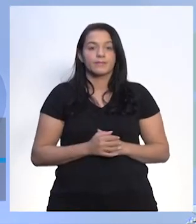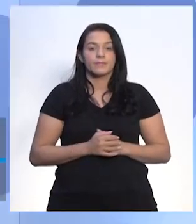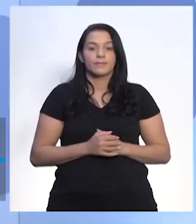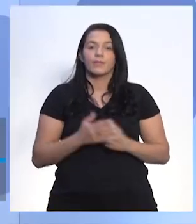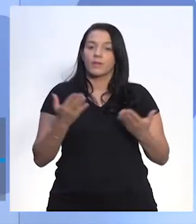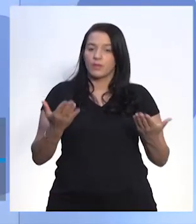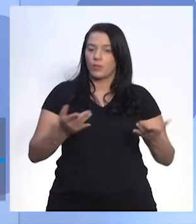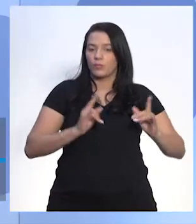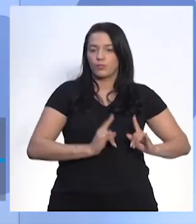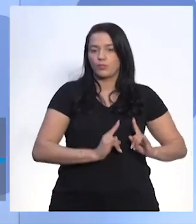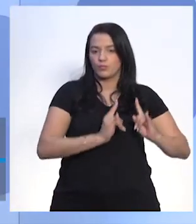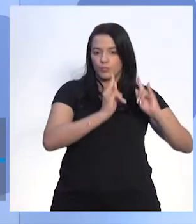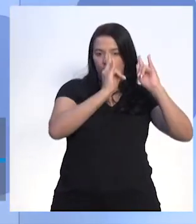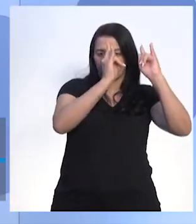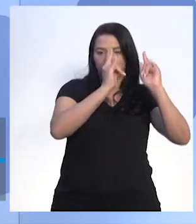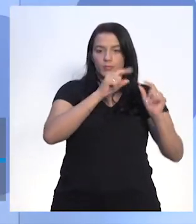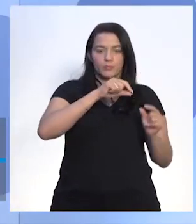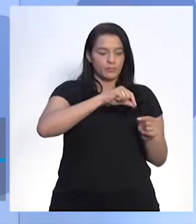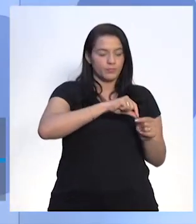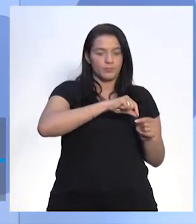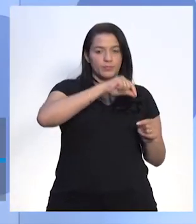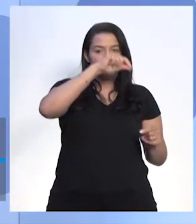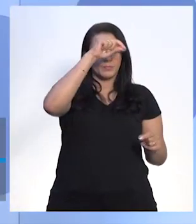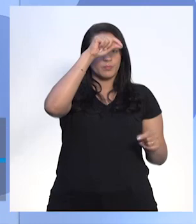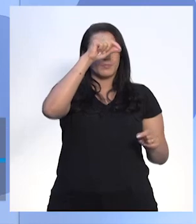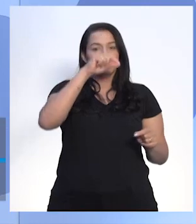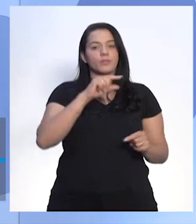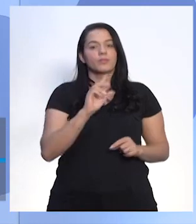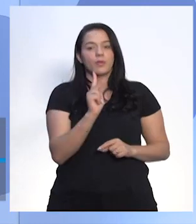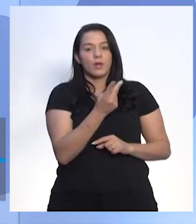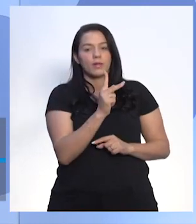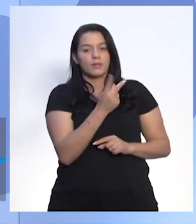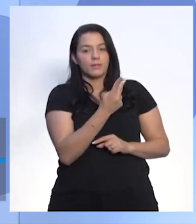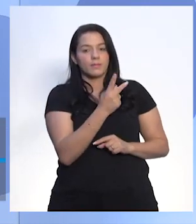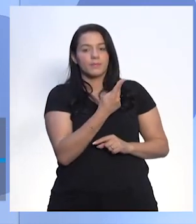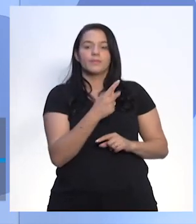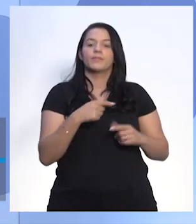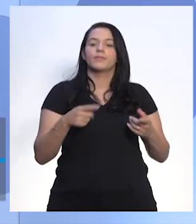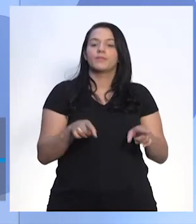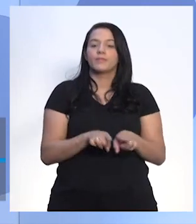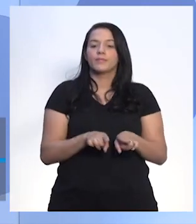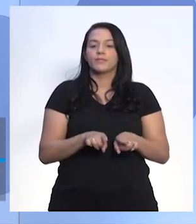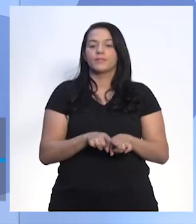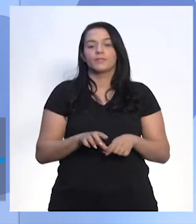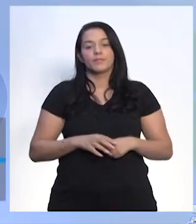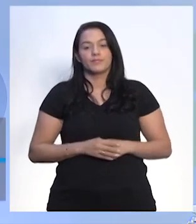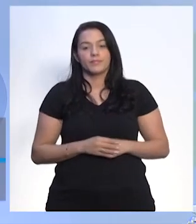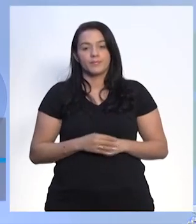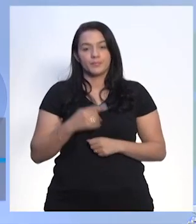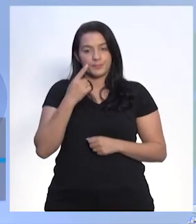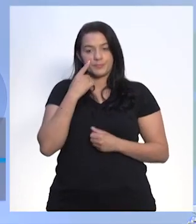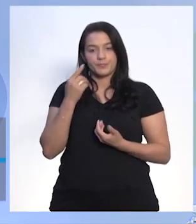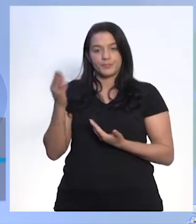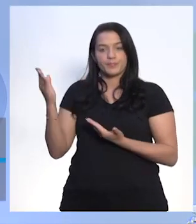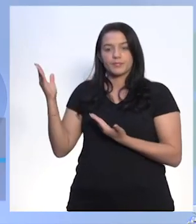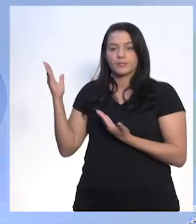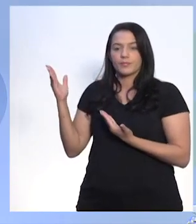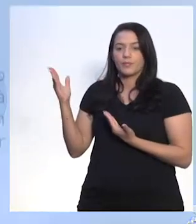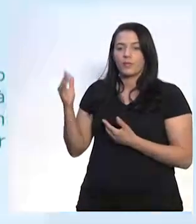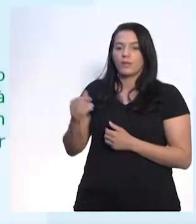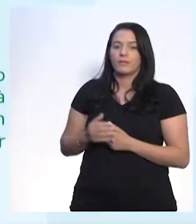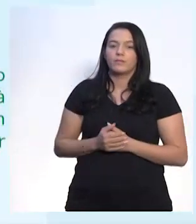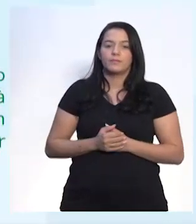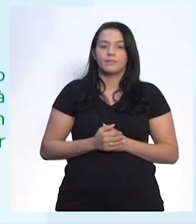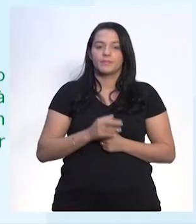questão, né? Isso, que é a altura. Geralmente a gente põe pela letra H, né? Sim. Então a gente utiliza essa altura do prédio. Pode pôr na tela para eles, diretor, a